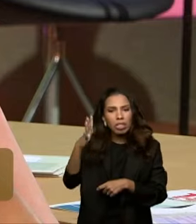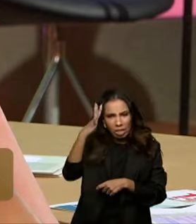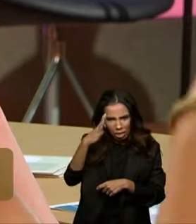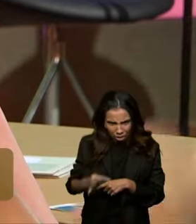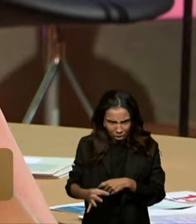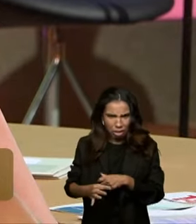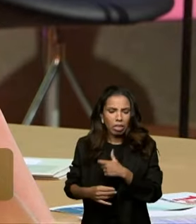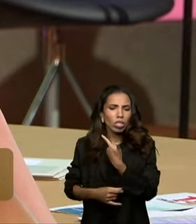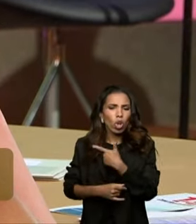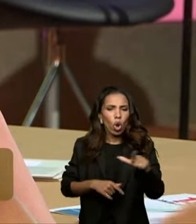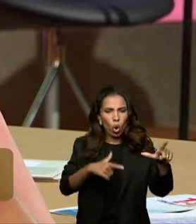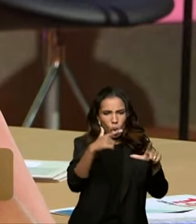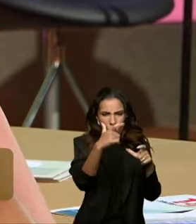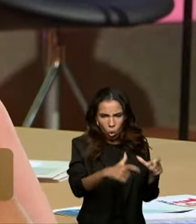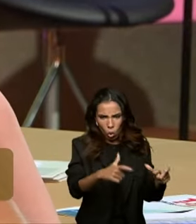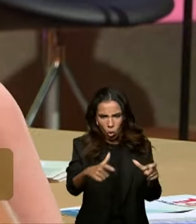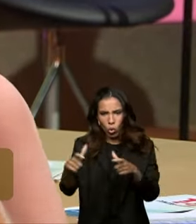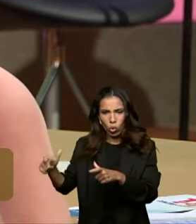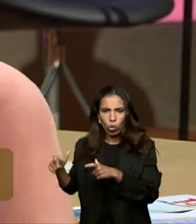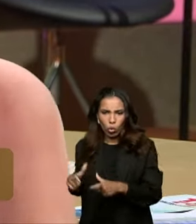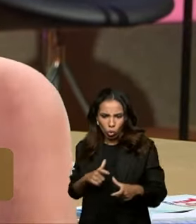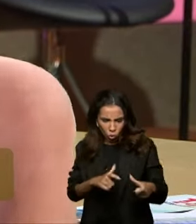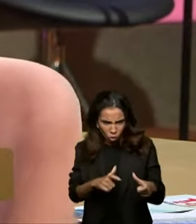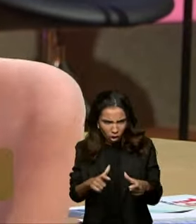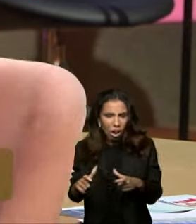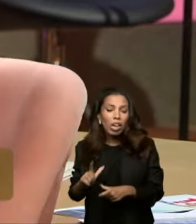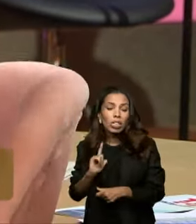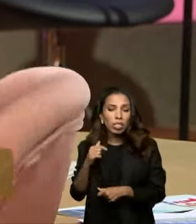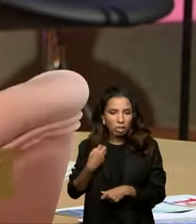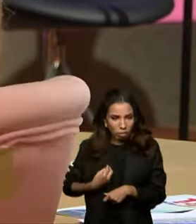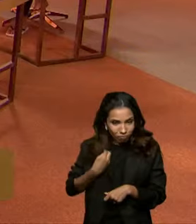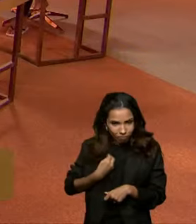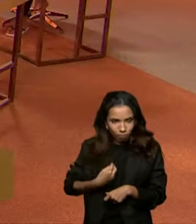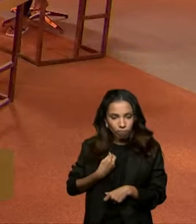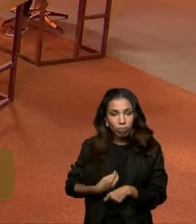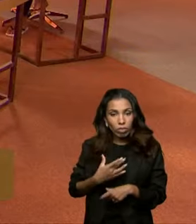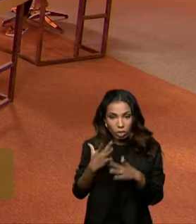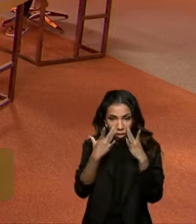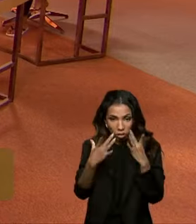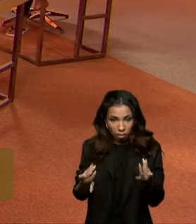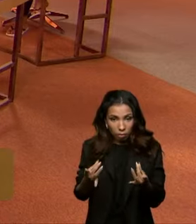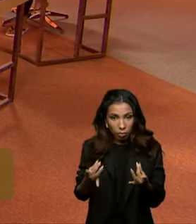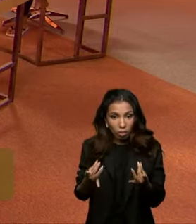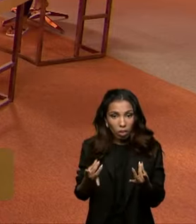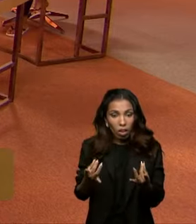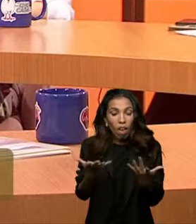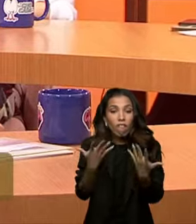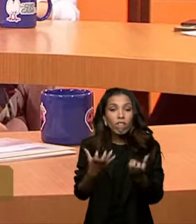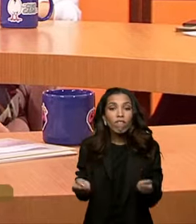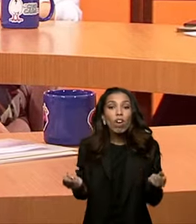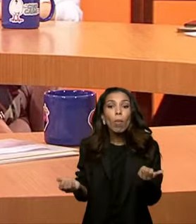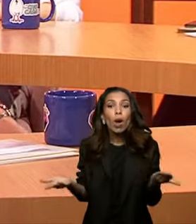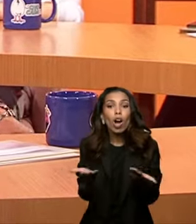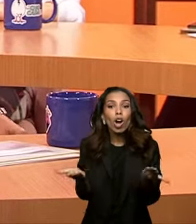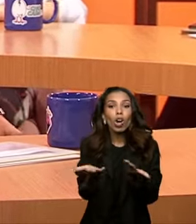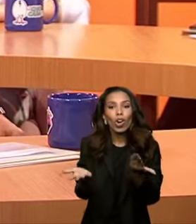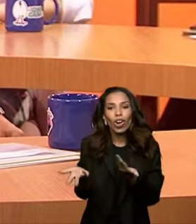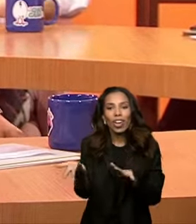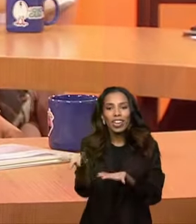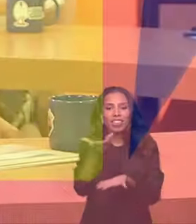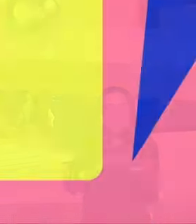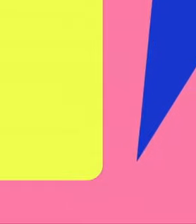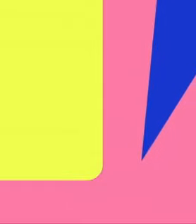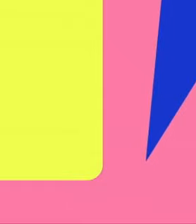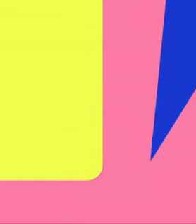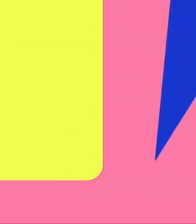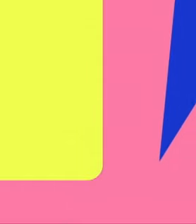tem outros. Com certeza tem outros. E é muito importante isso. Prestar atenção, né, gente? Vamos com a nossa interatividade aqui. Olha, o Sérgio